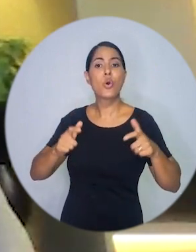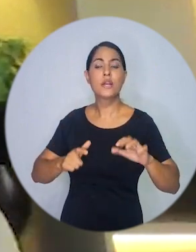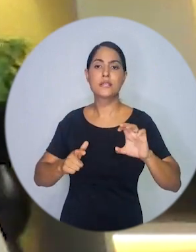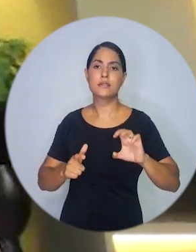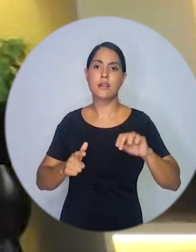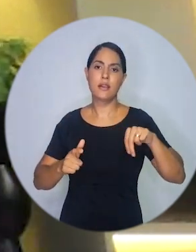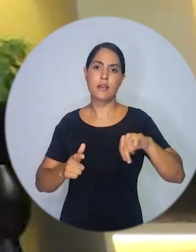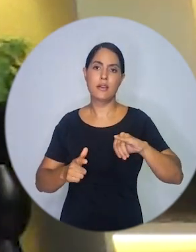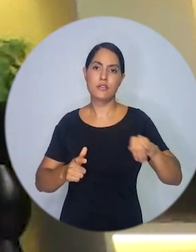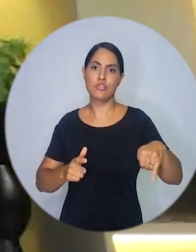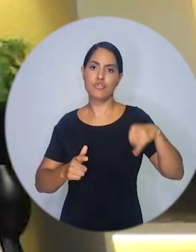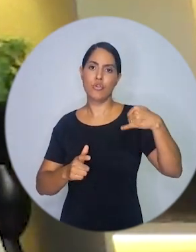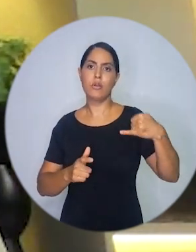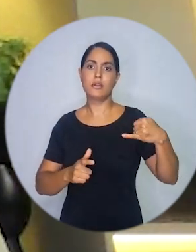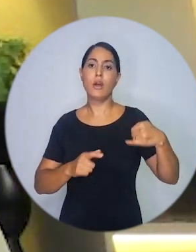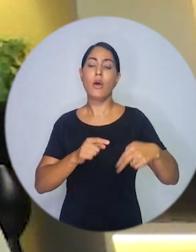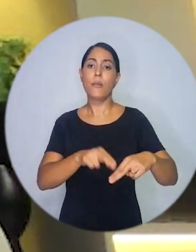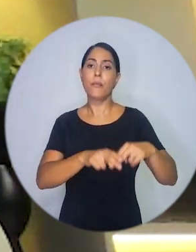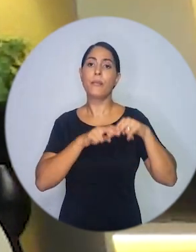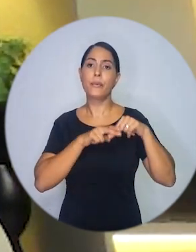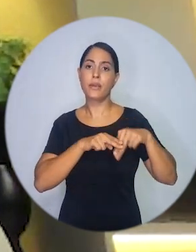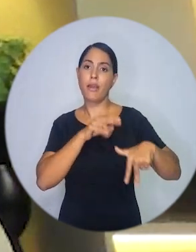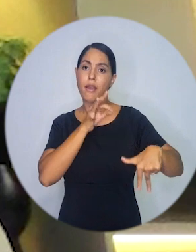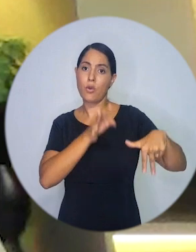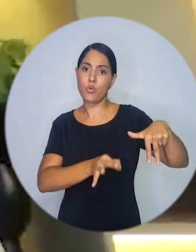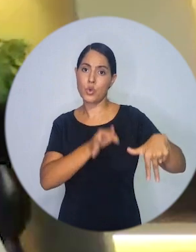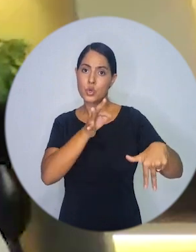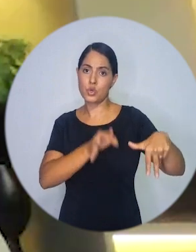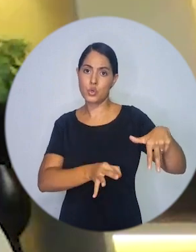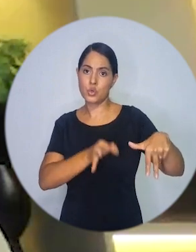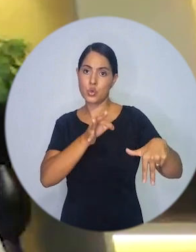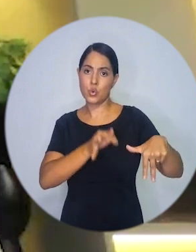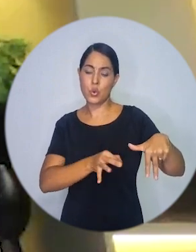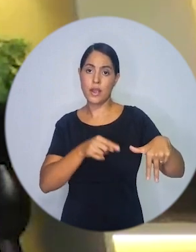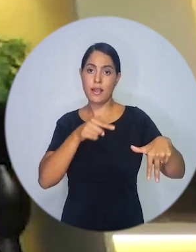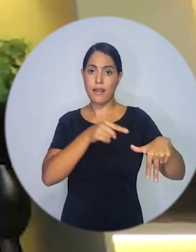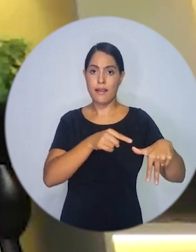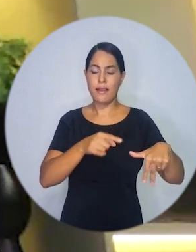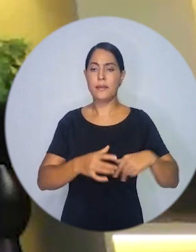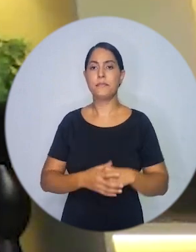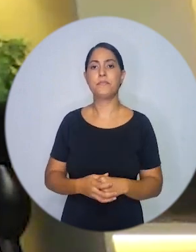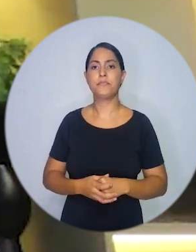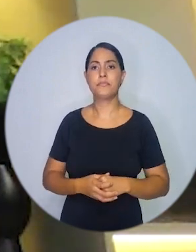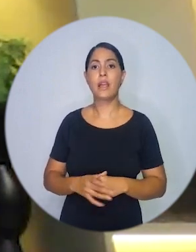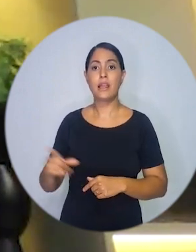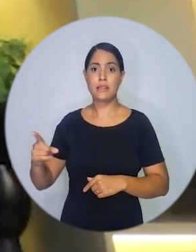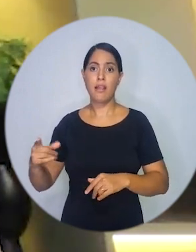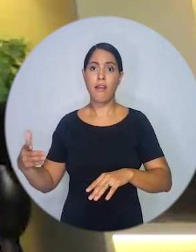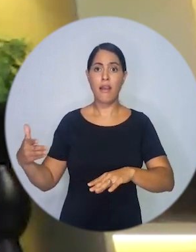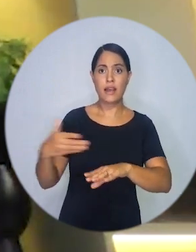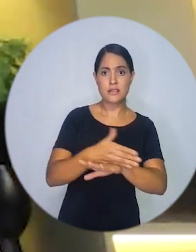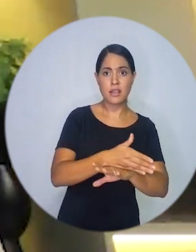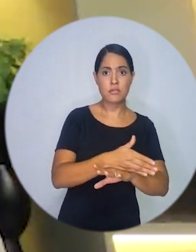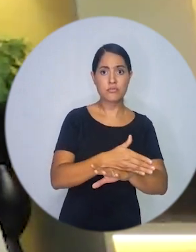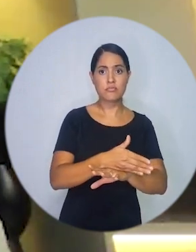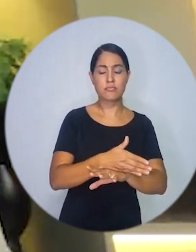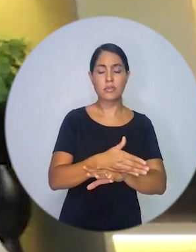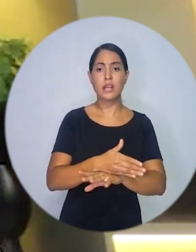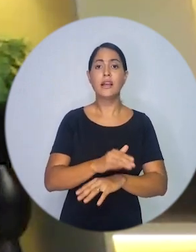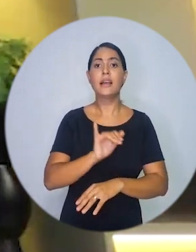CNJ para que o acesso ao magistrado seja feita de forma